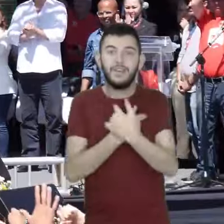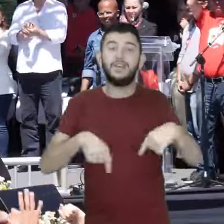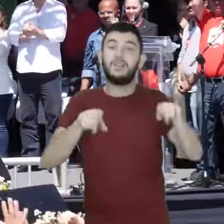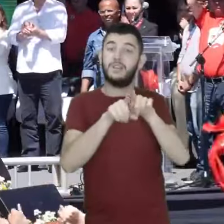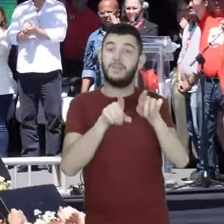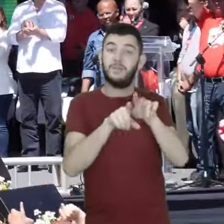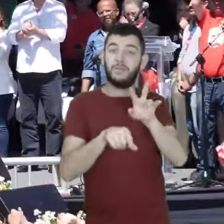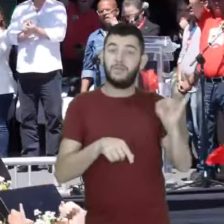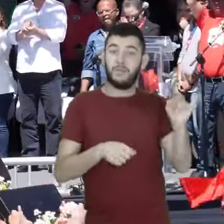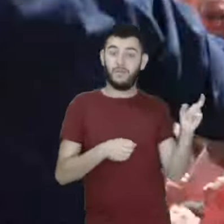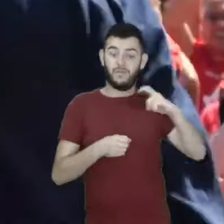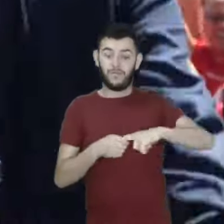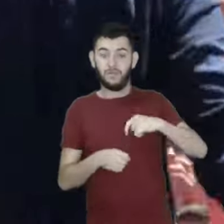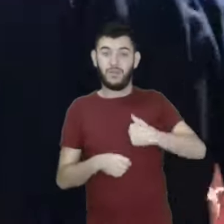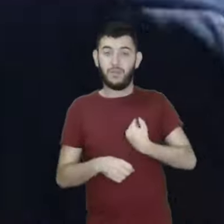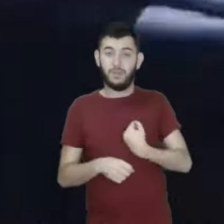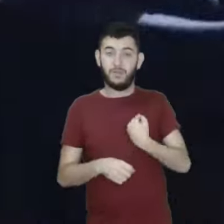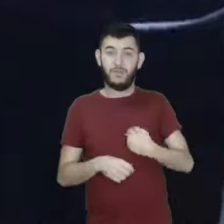vez.